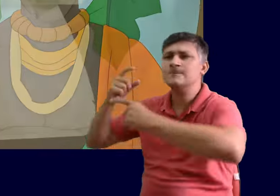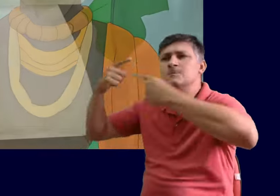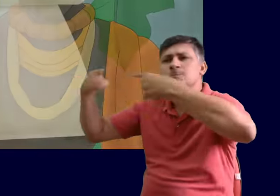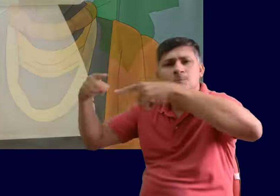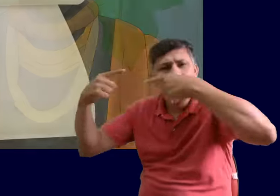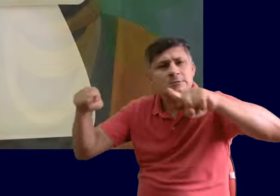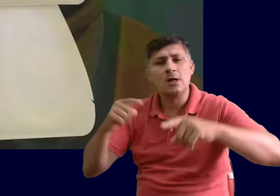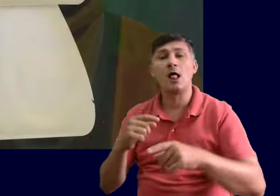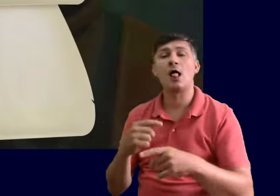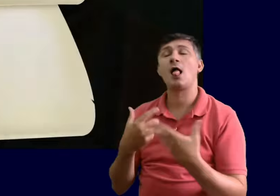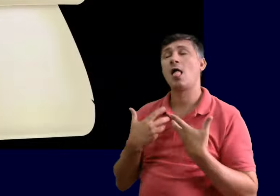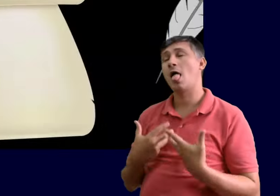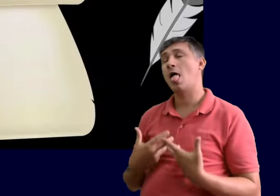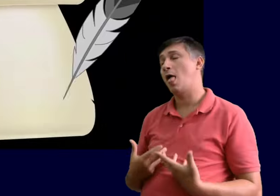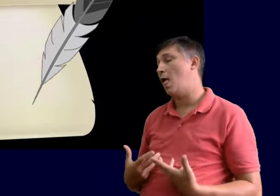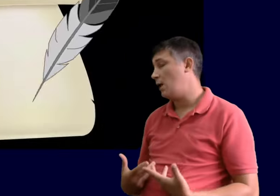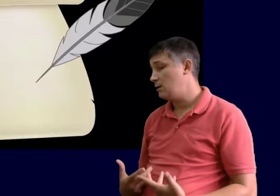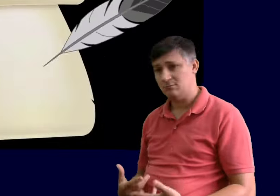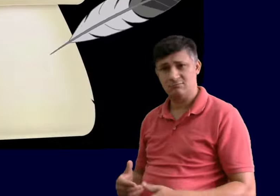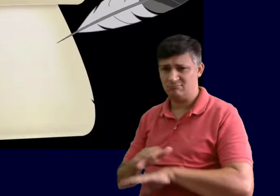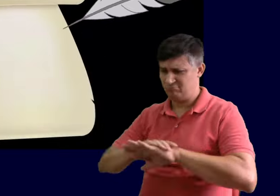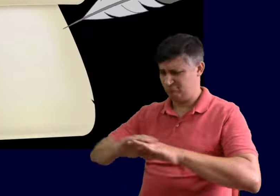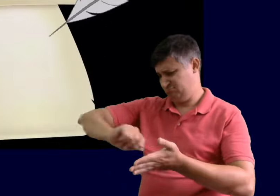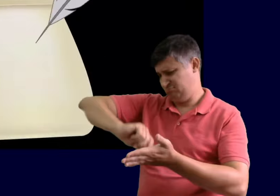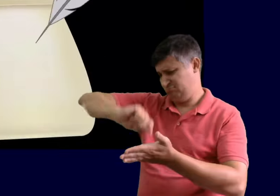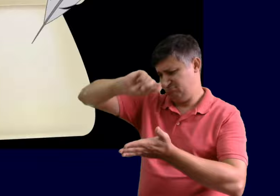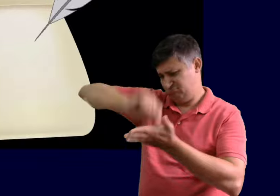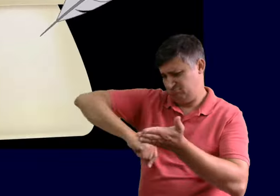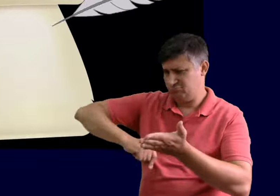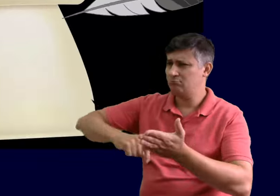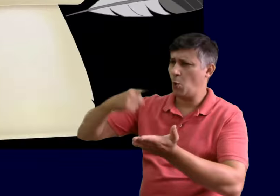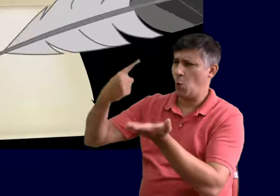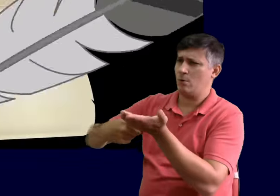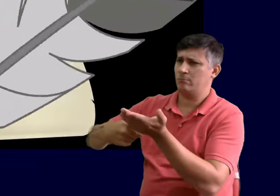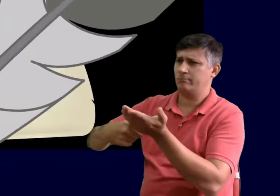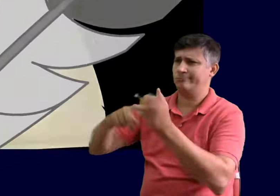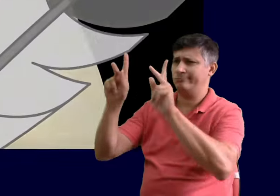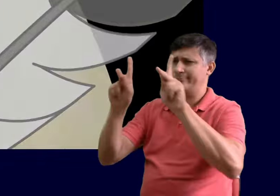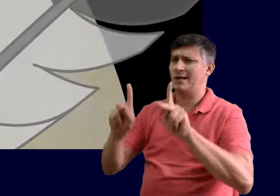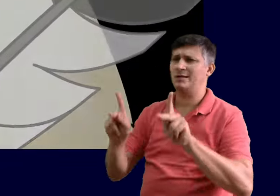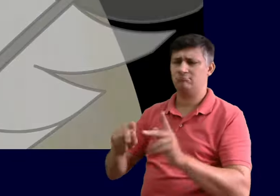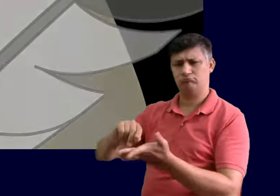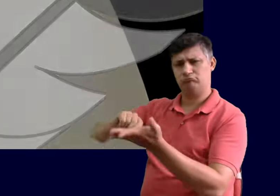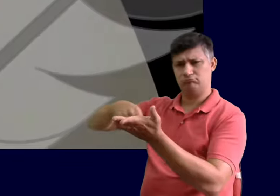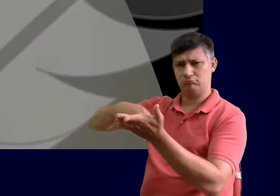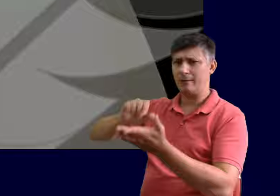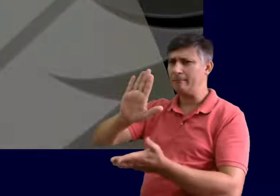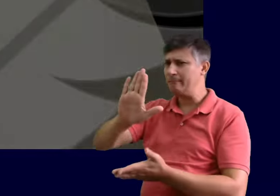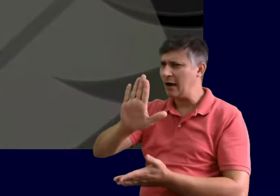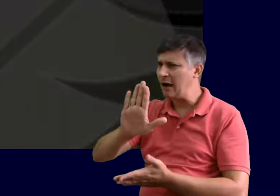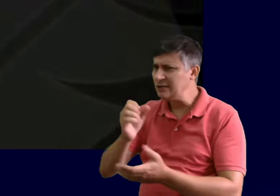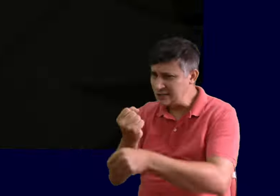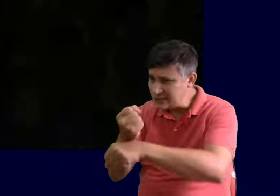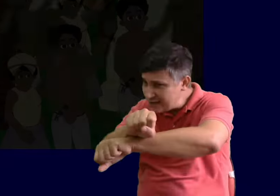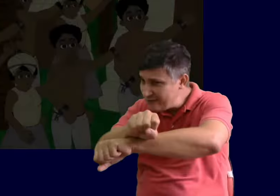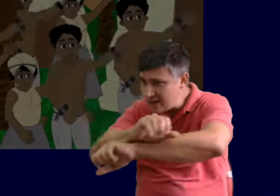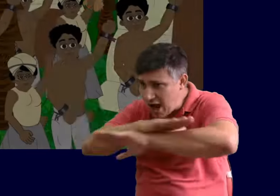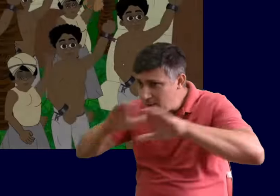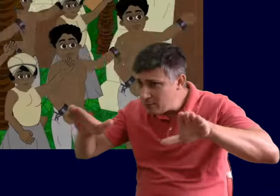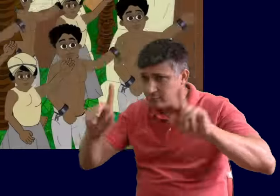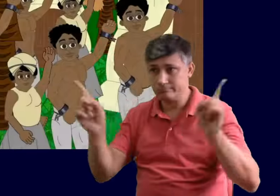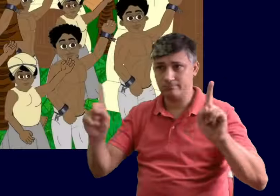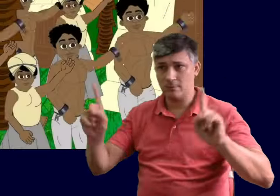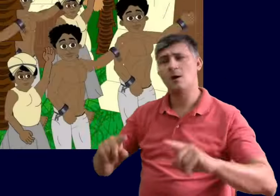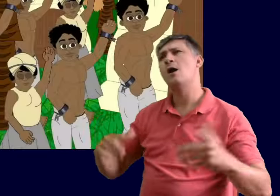e estava decidido a assinar um acordo de paz. Mas o acordo não iria acabar com a escravidão, e